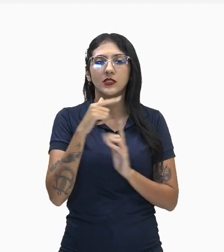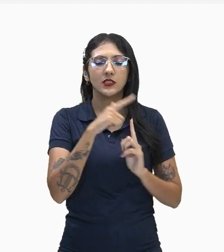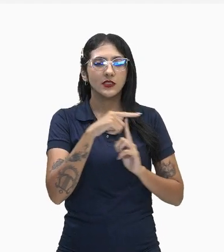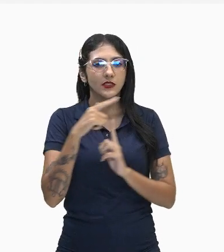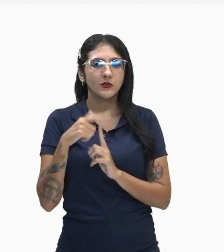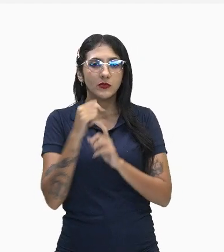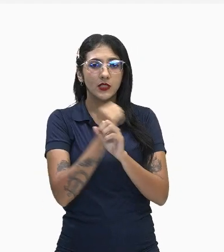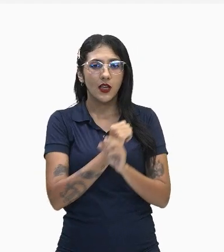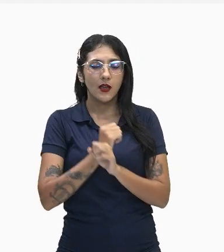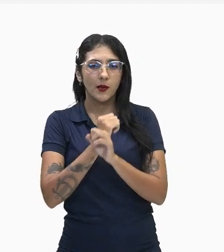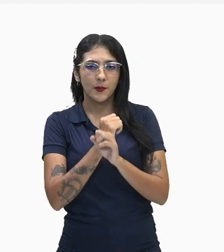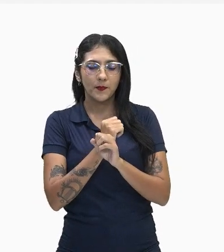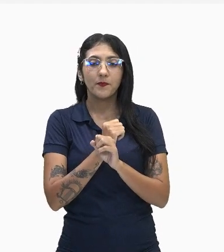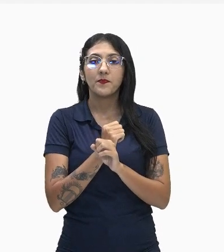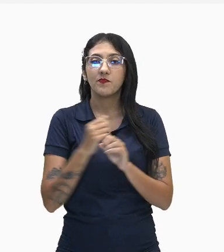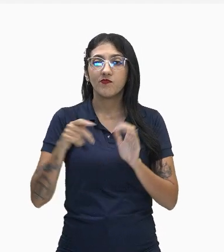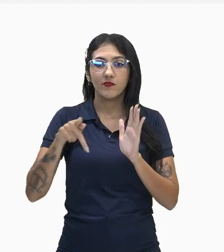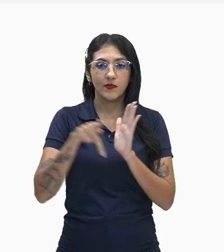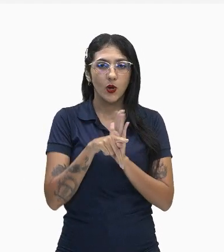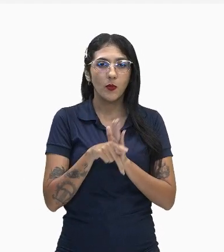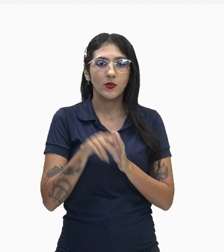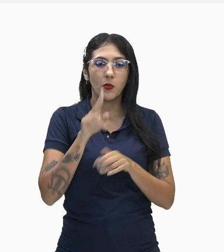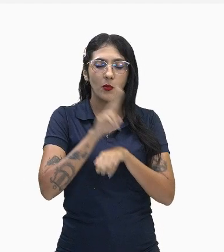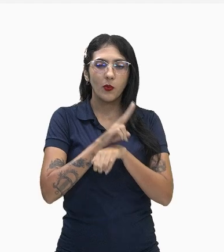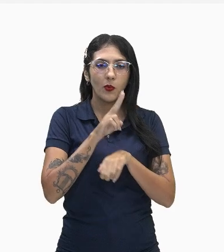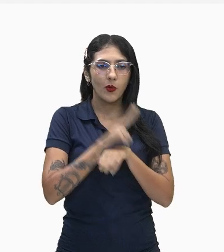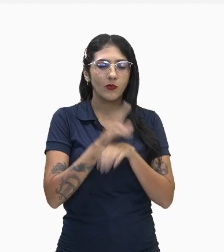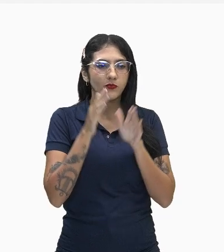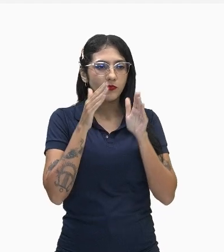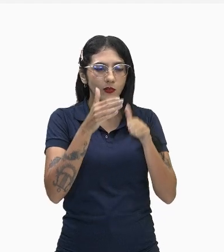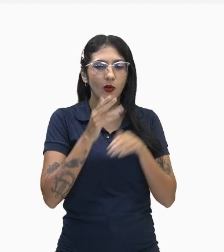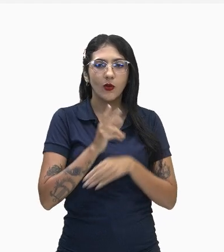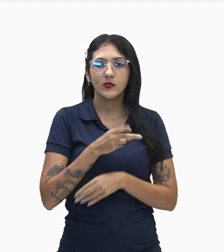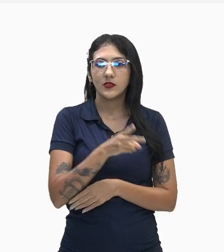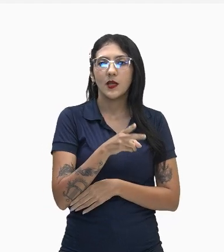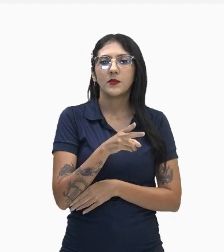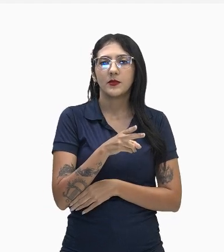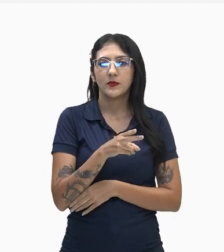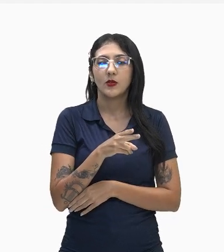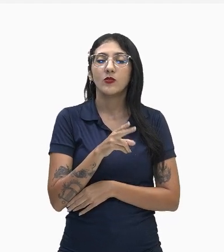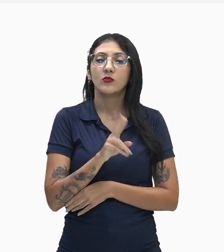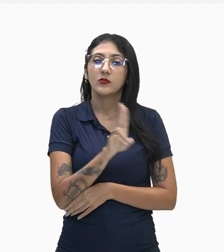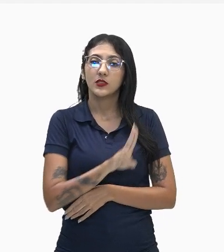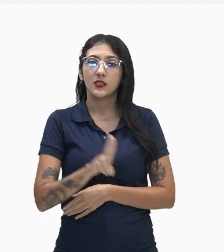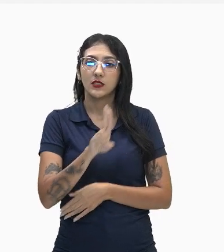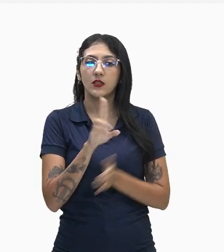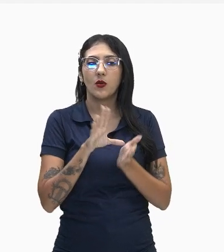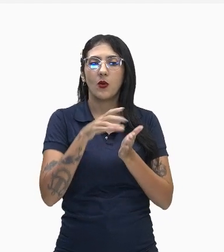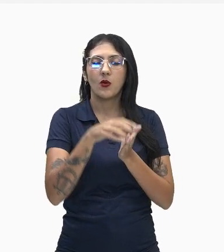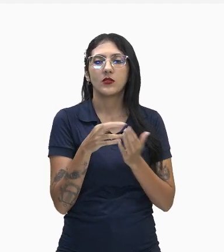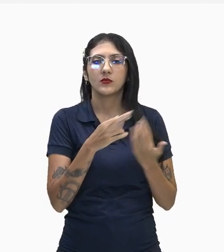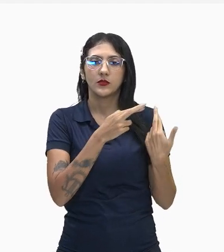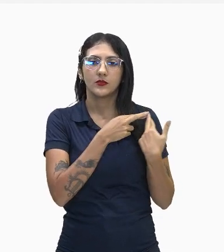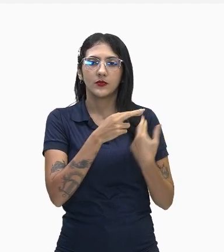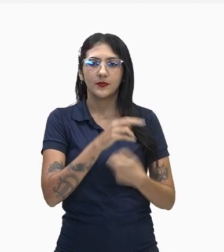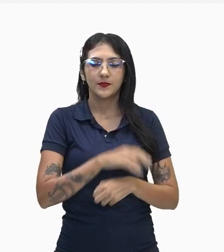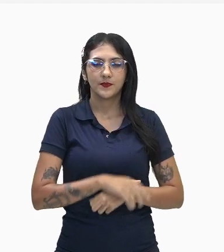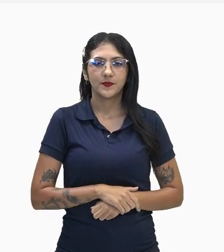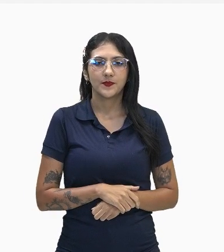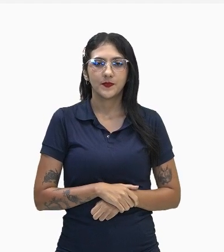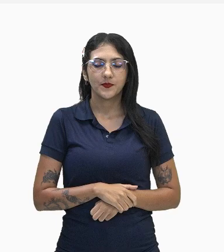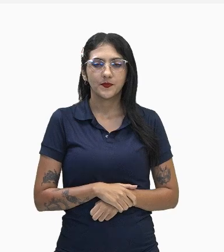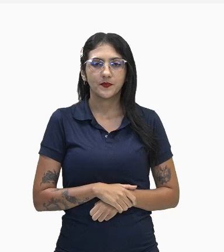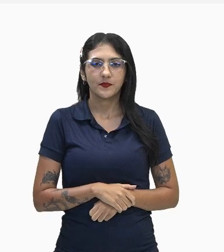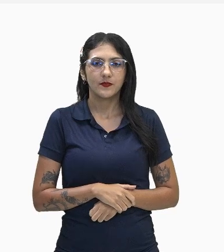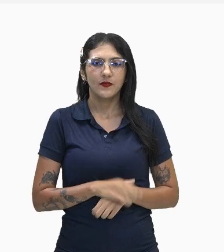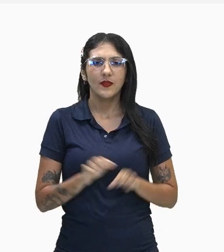que são áreas protegidas aí a partir do Sistema Nacional de Unidades de Conservação. E o que